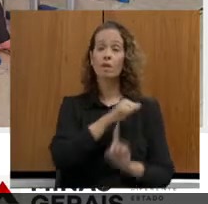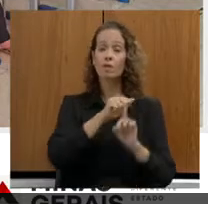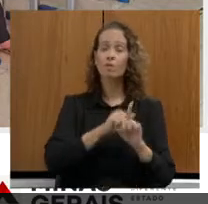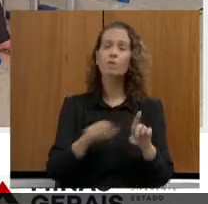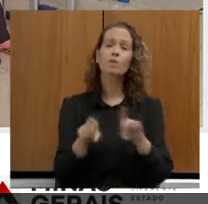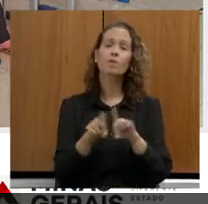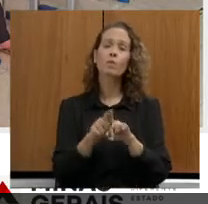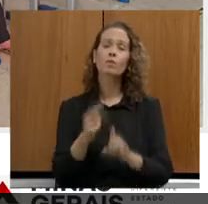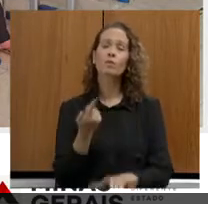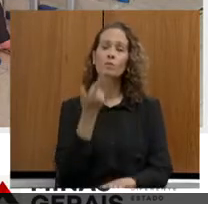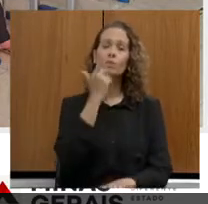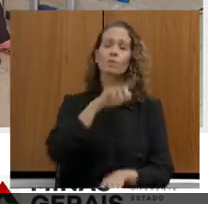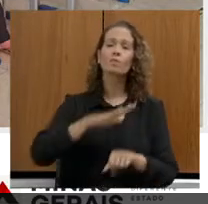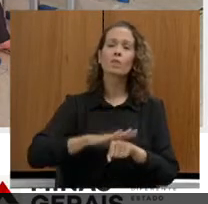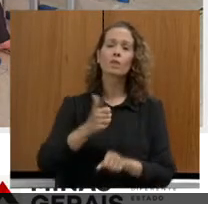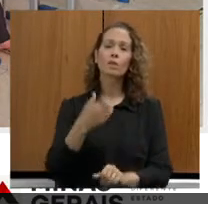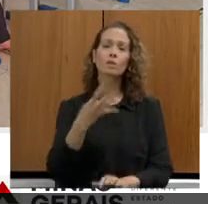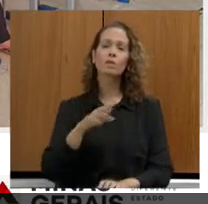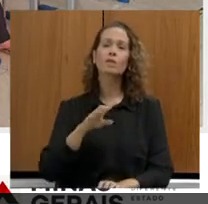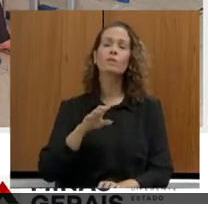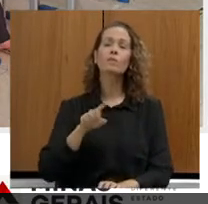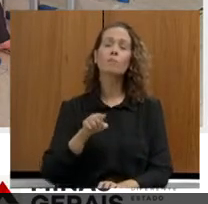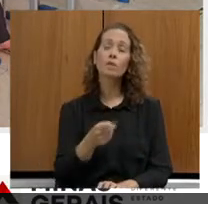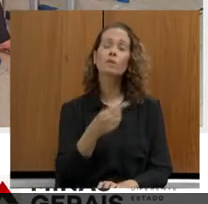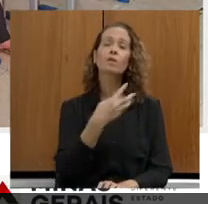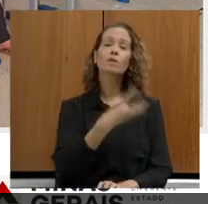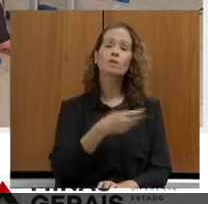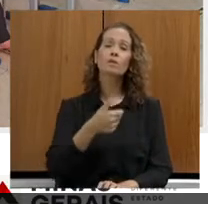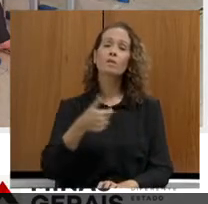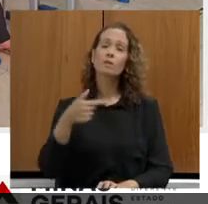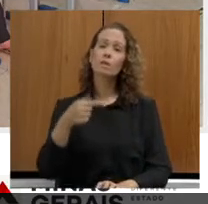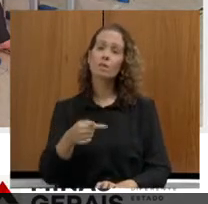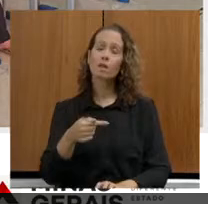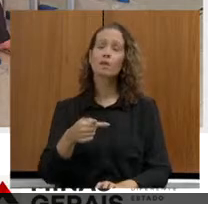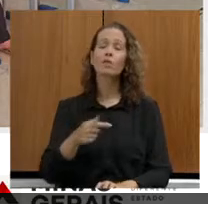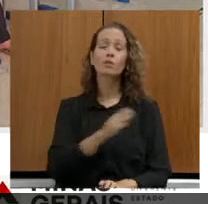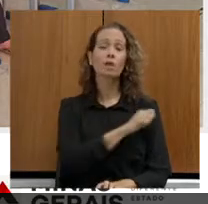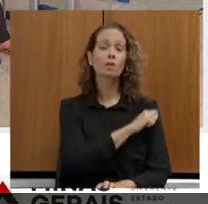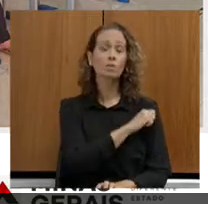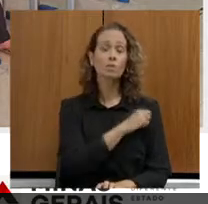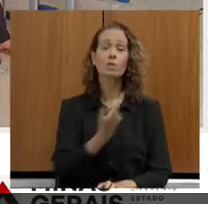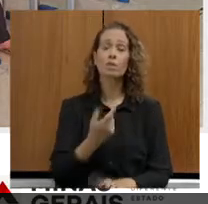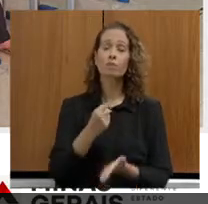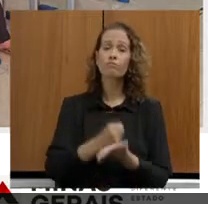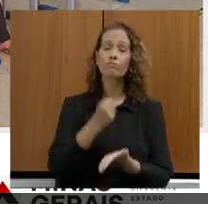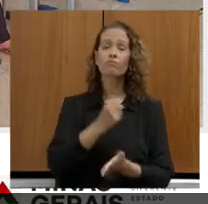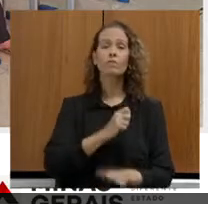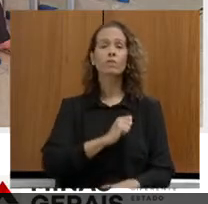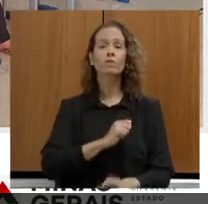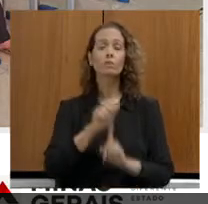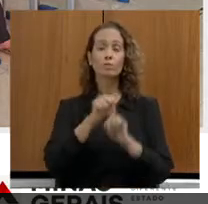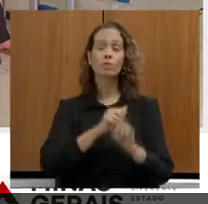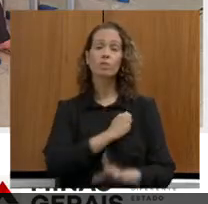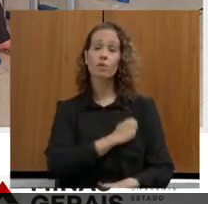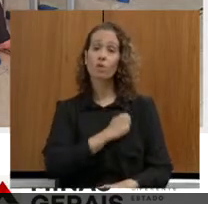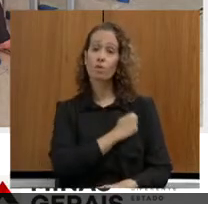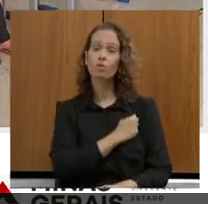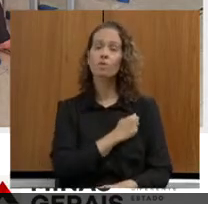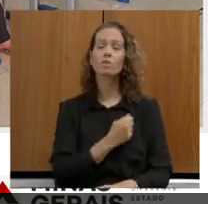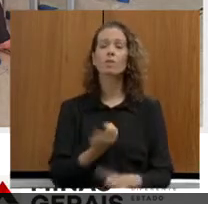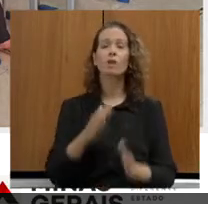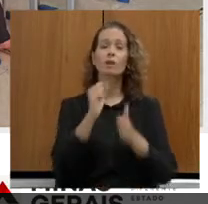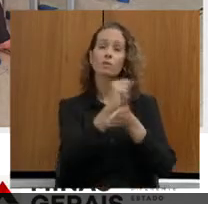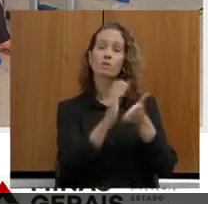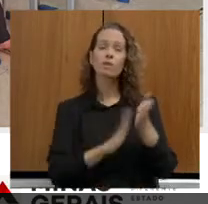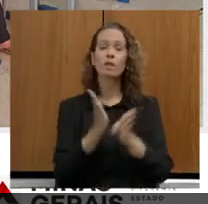trazer mais 14317 temos essa marcação de agosto que foi o momento em que as atividades começam a ser híbridas